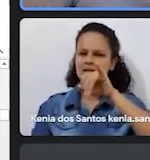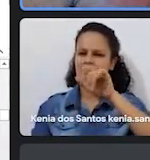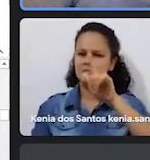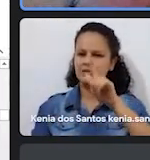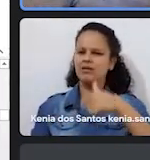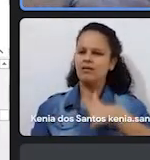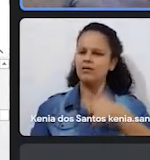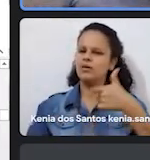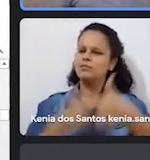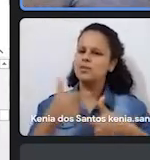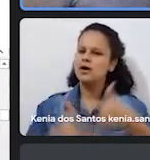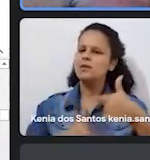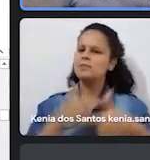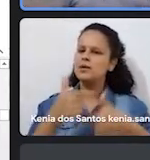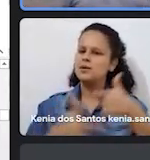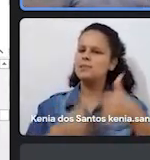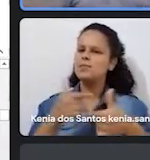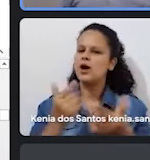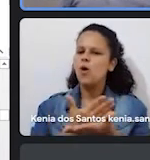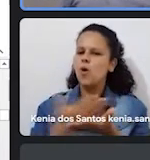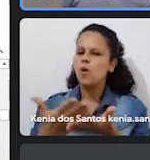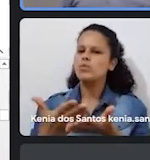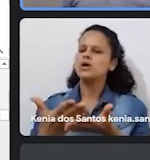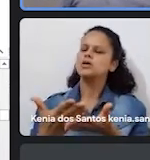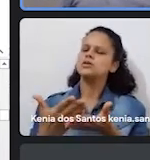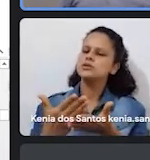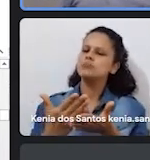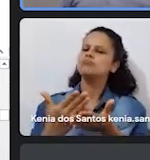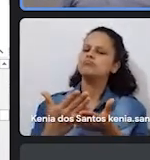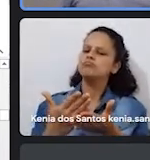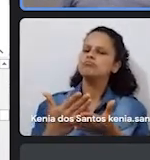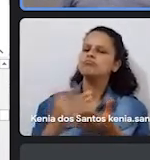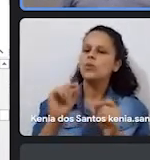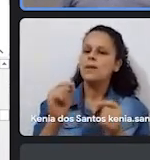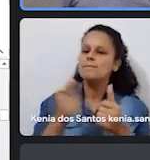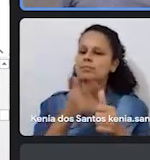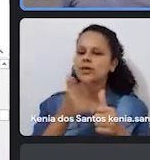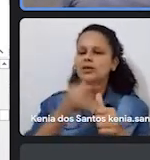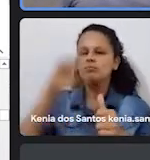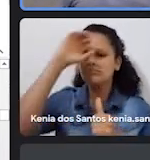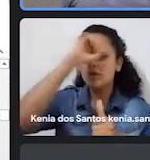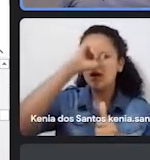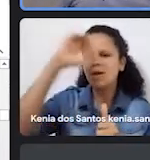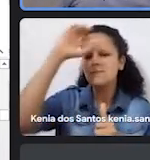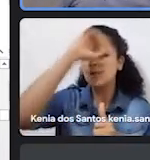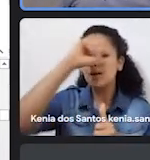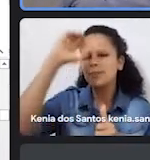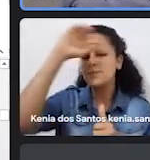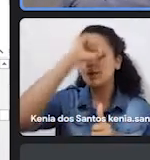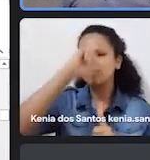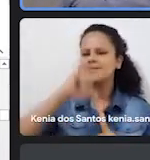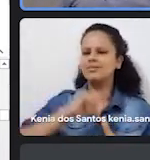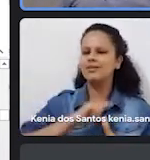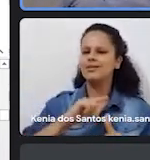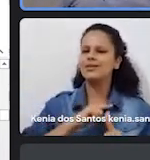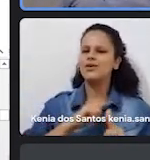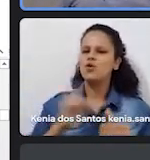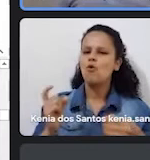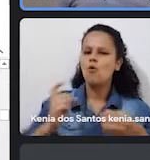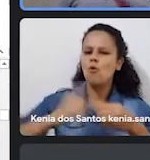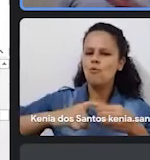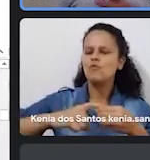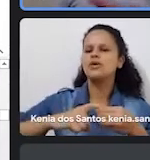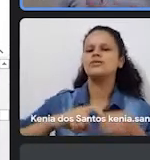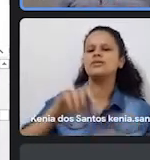seguindo, de baixo para cima. Entrei como aprendiz, CEMIG, era um convênio que tinha entre a CEMIG e